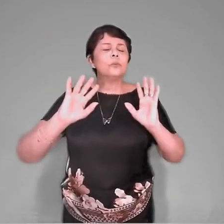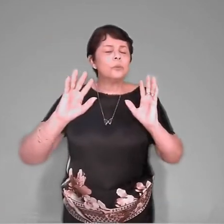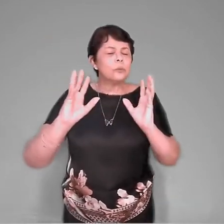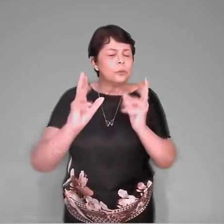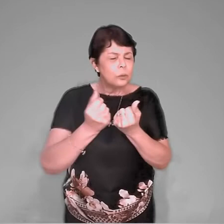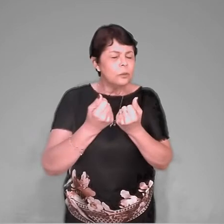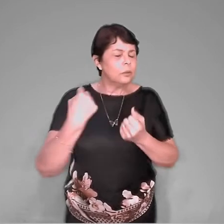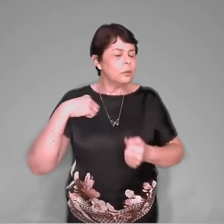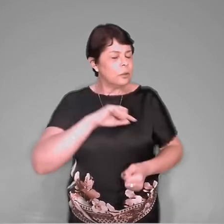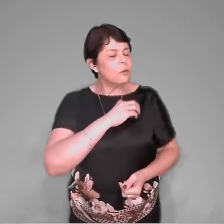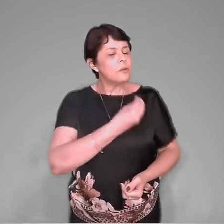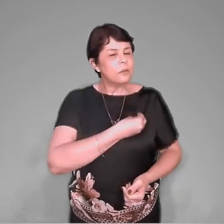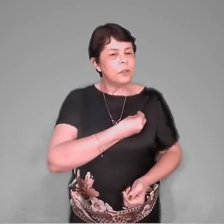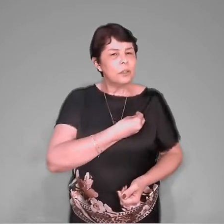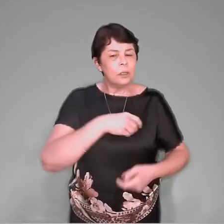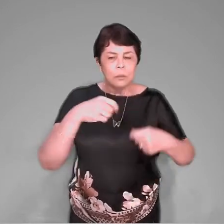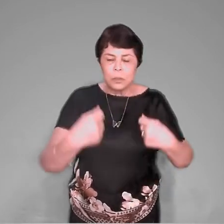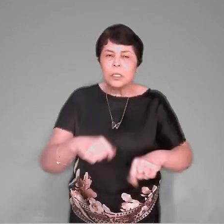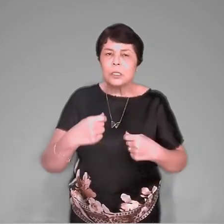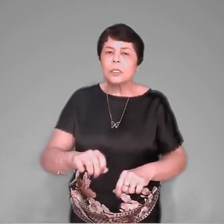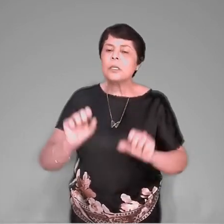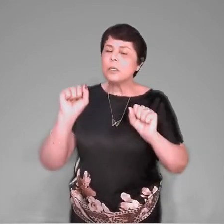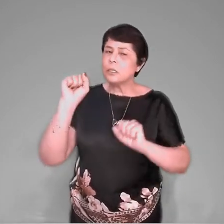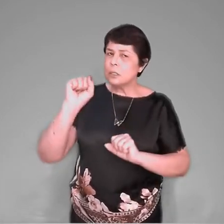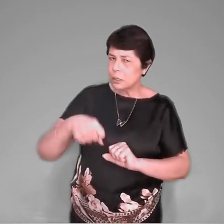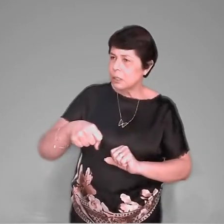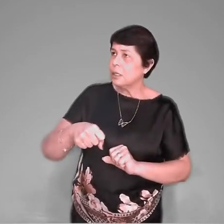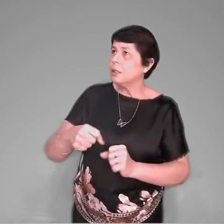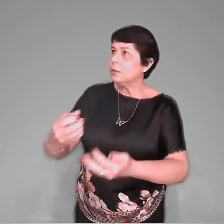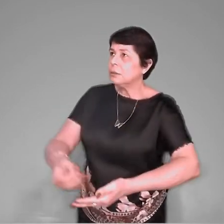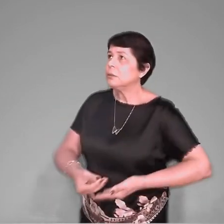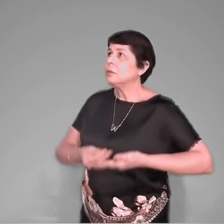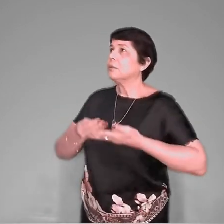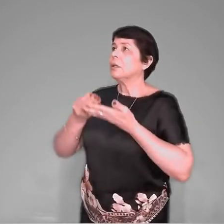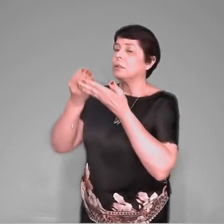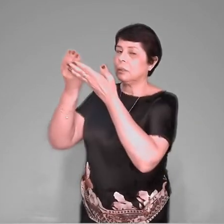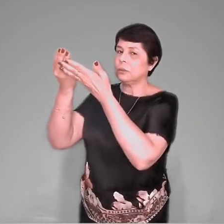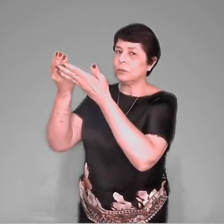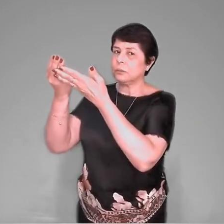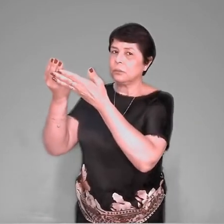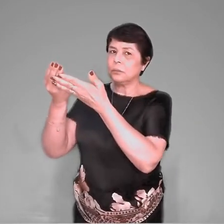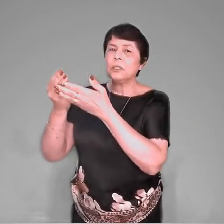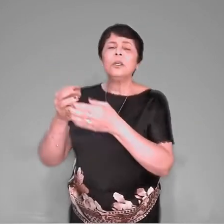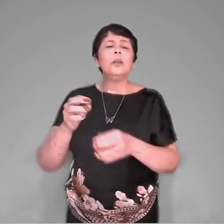no qual, santuário, também vós, gentios,